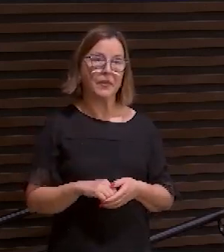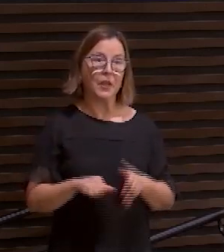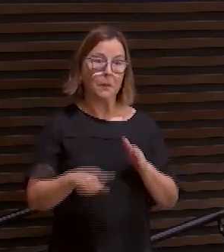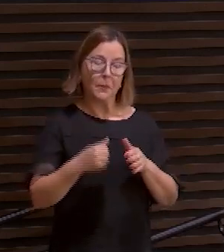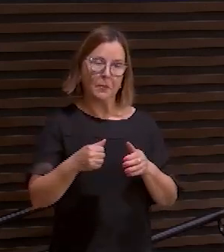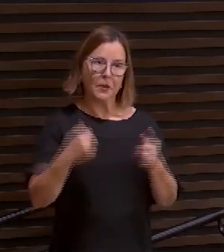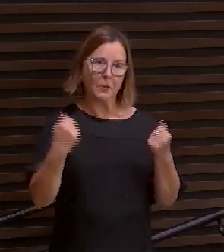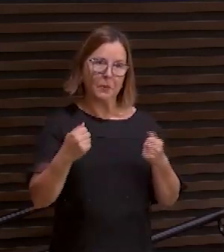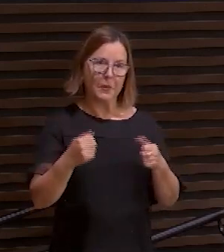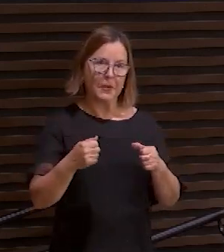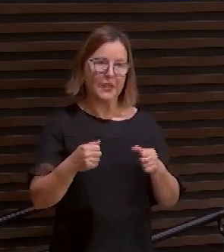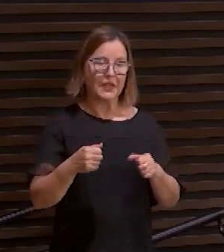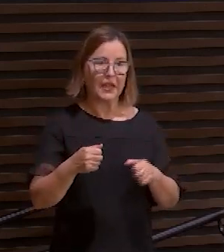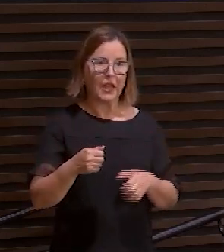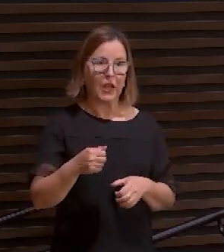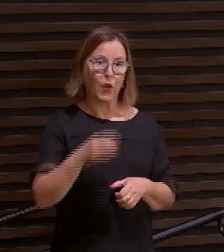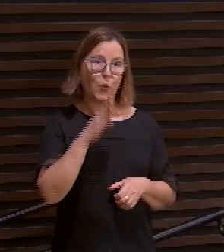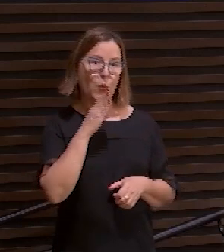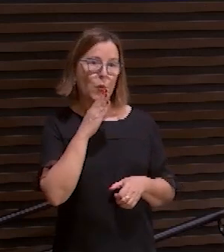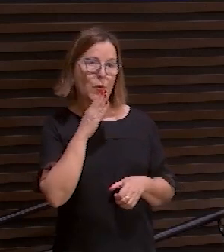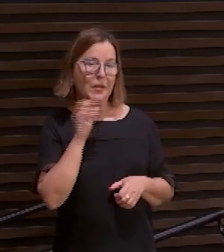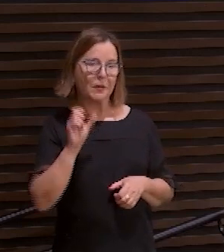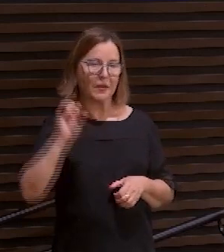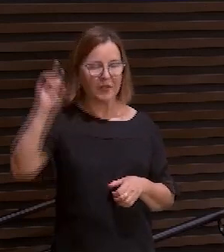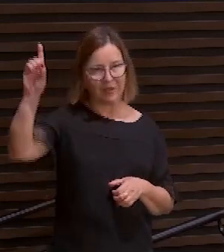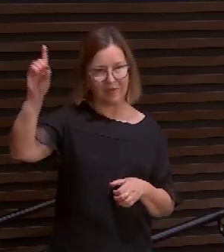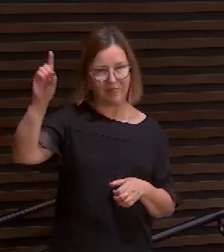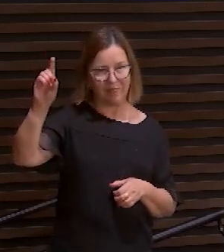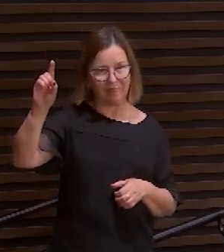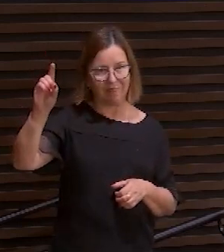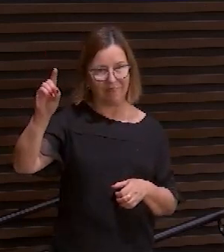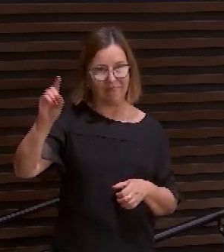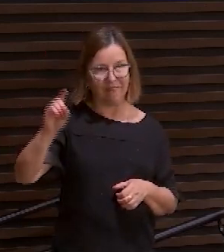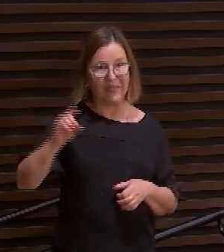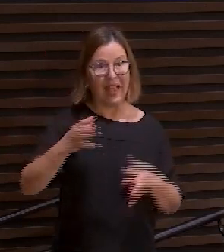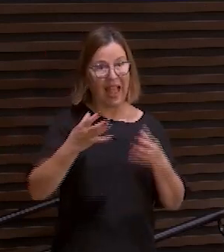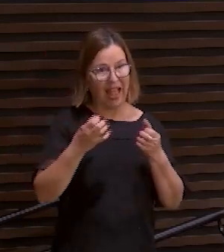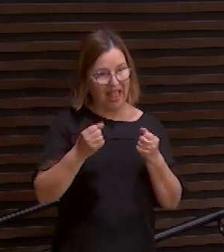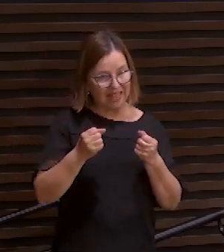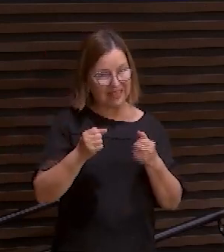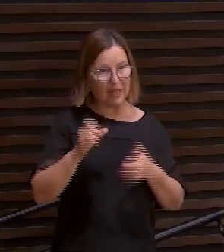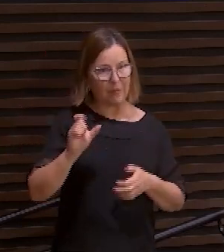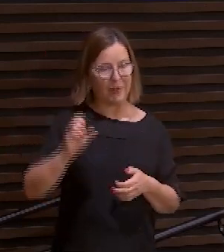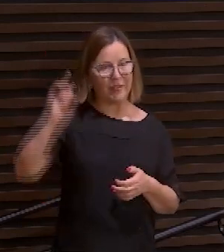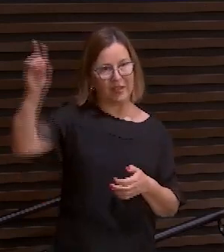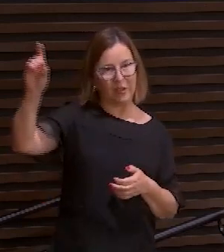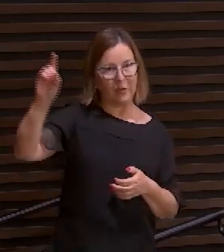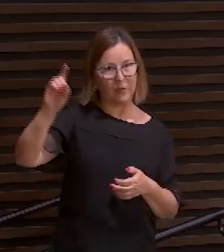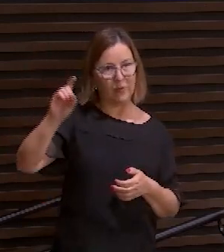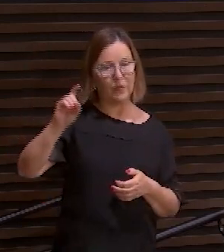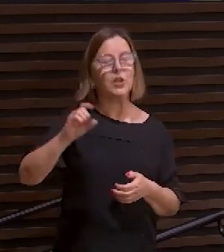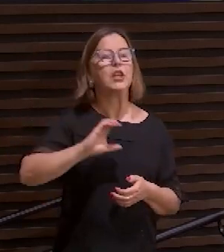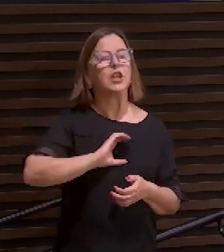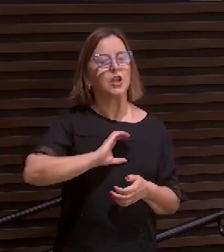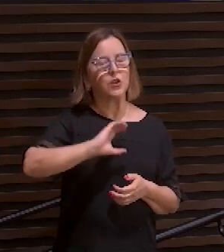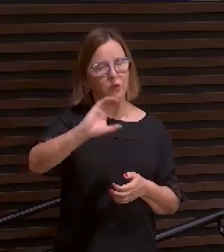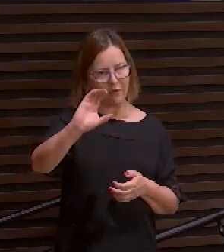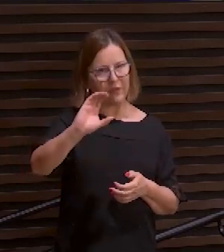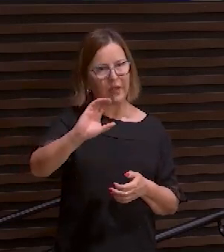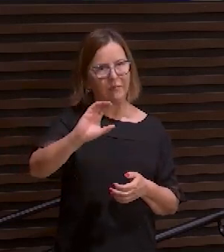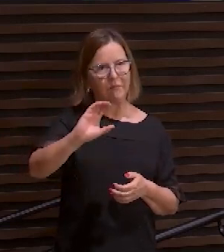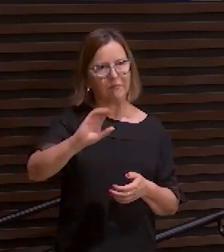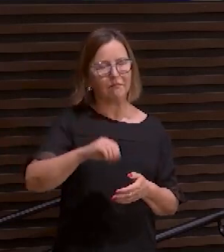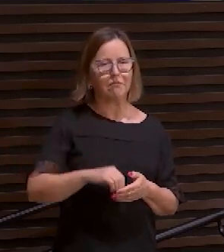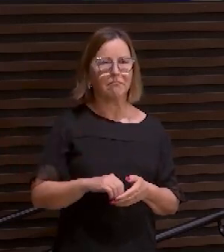segunda a concordância, a terceira é a confiança. Não saio daqui, Deus falou.